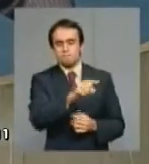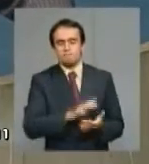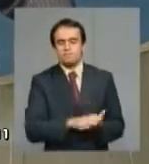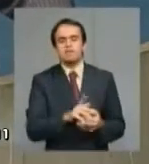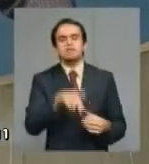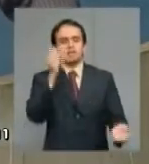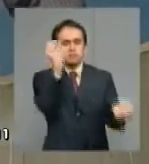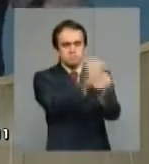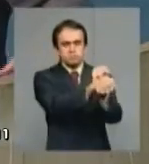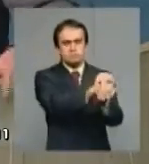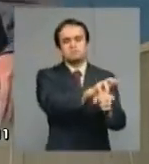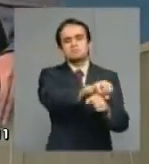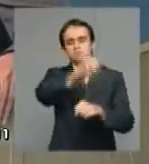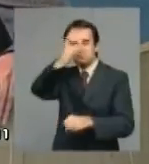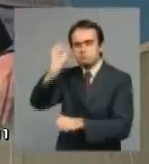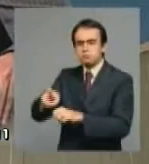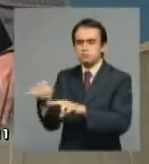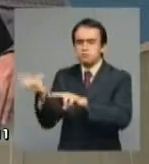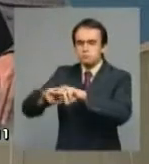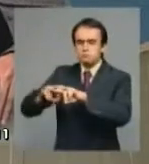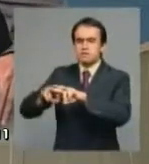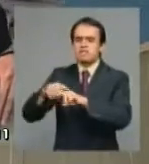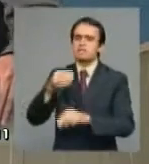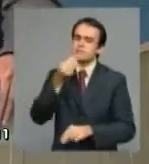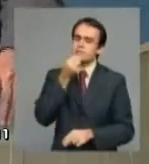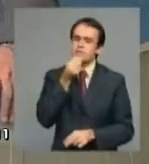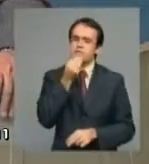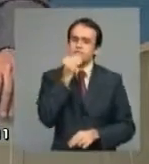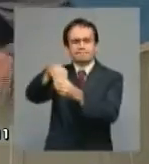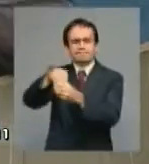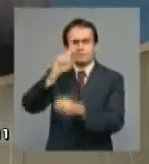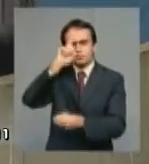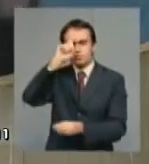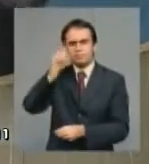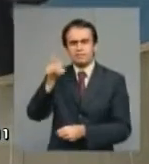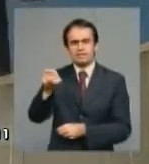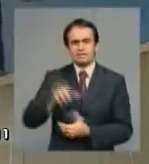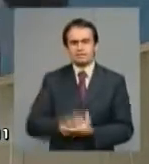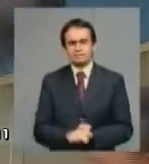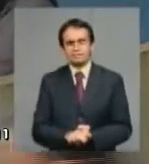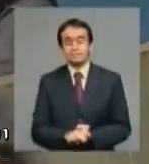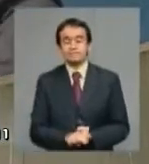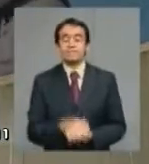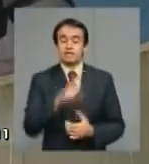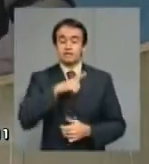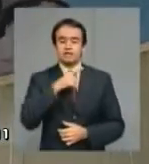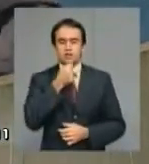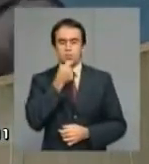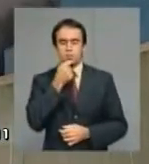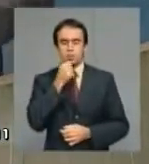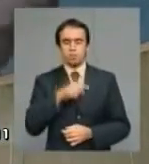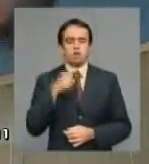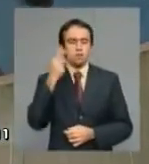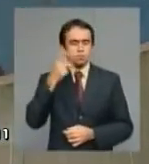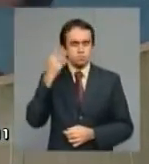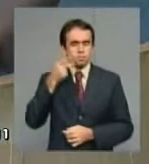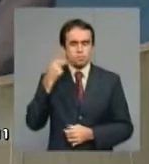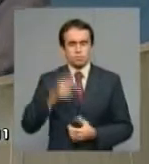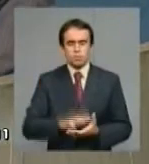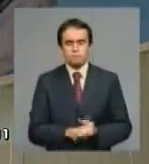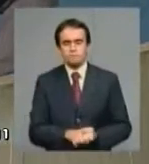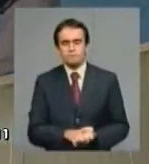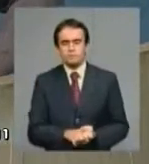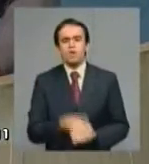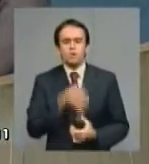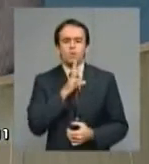meter nas algemas e jogar no xadrez, que é o que merece. Tem um promotor que eu conheço assim